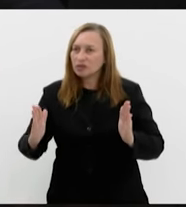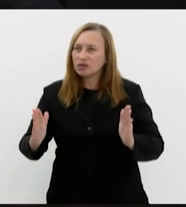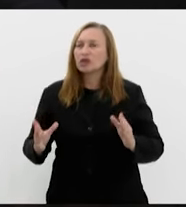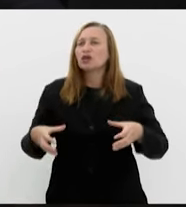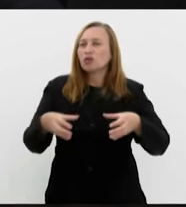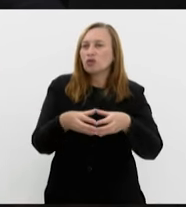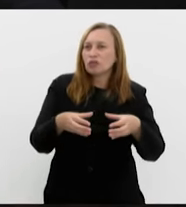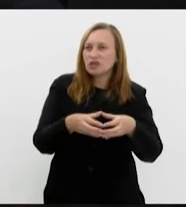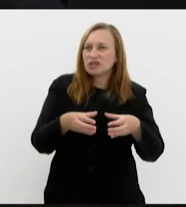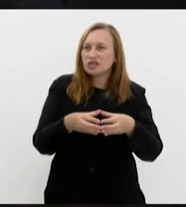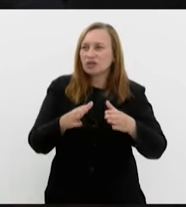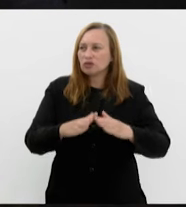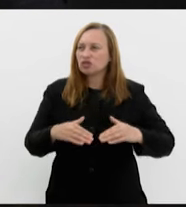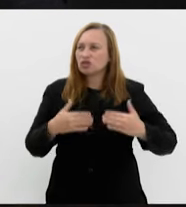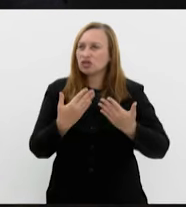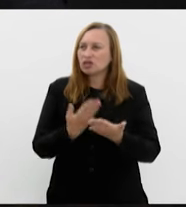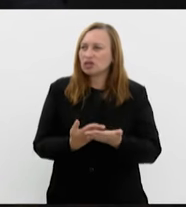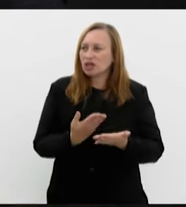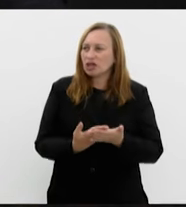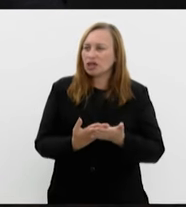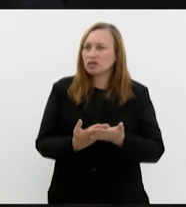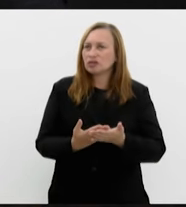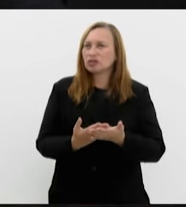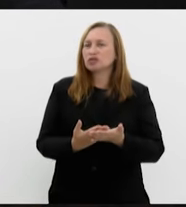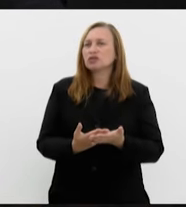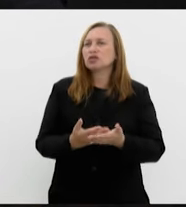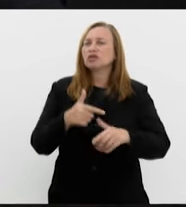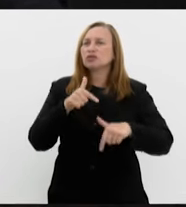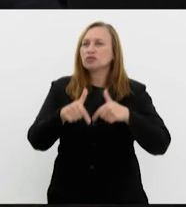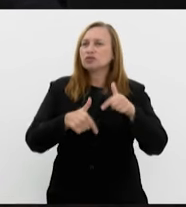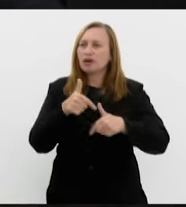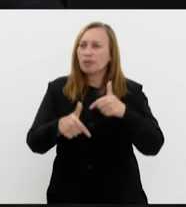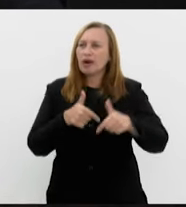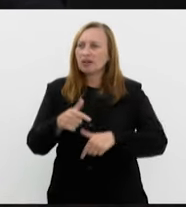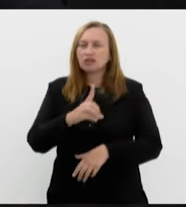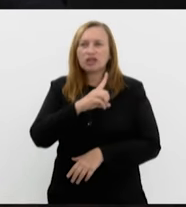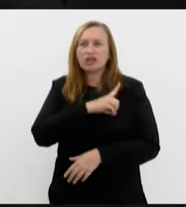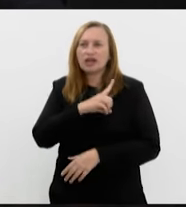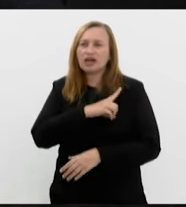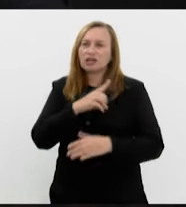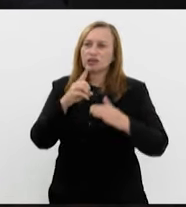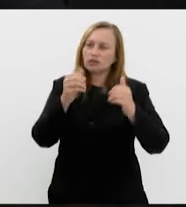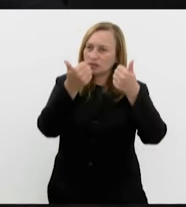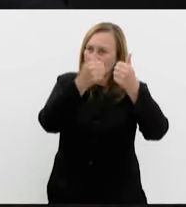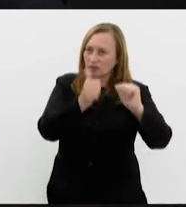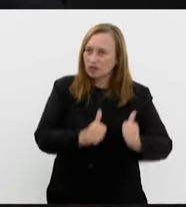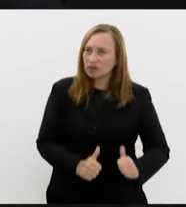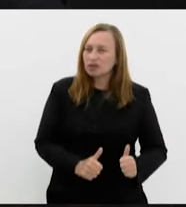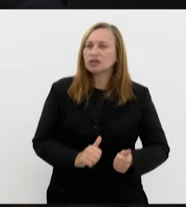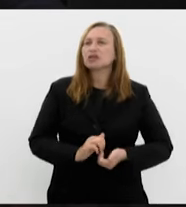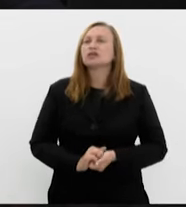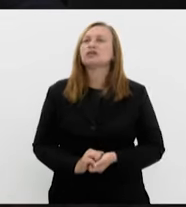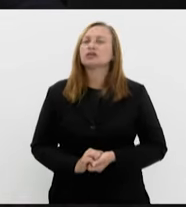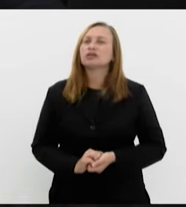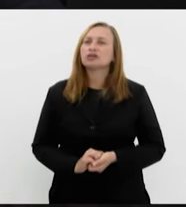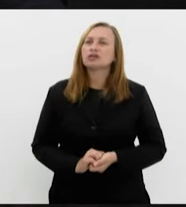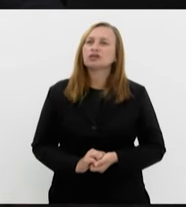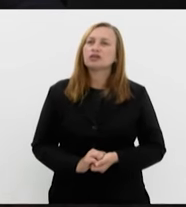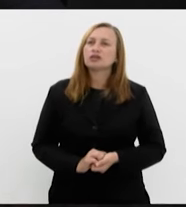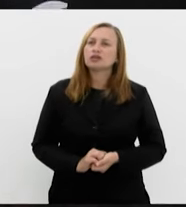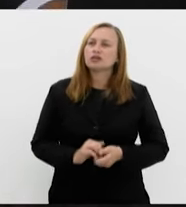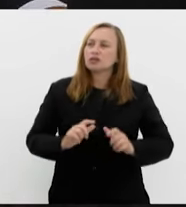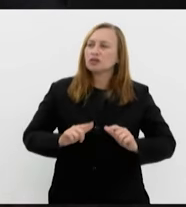de Inquérito destinada a apurar o desempenho dos serviços delegados no Estado do Rio de Janeiro, bem como a atuação das